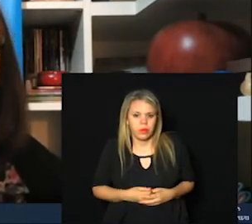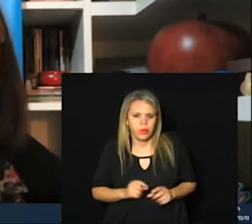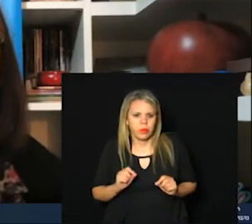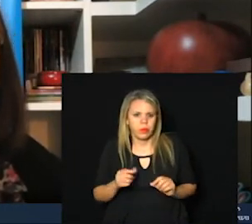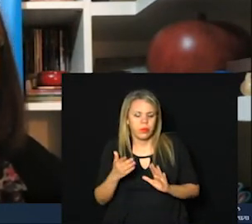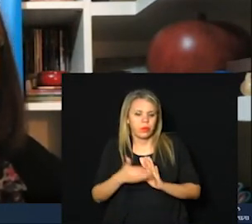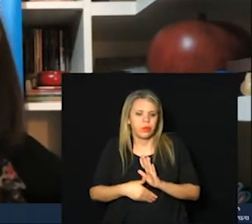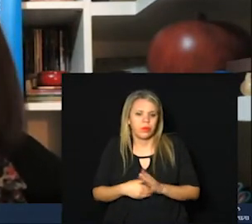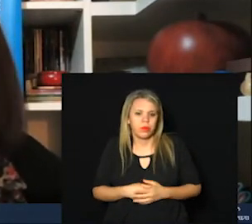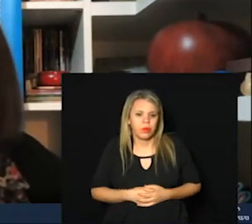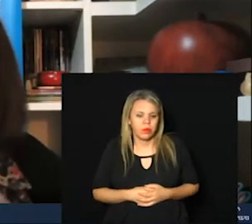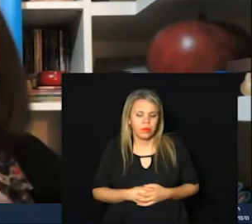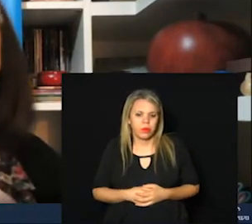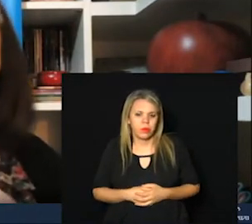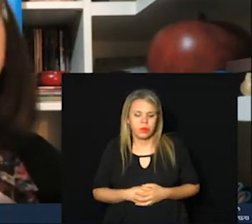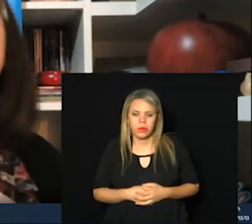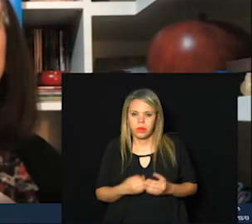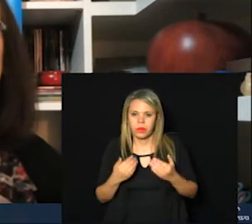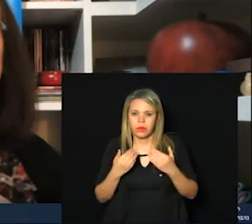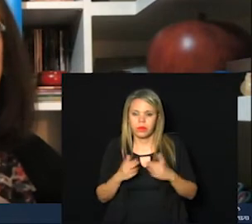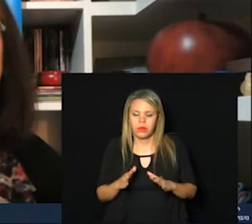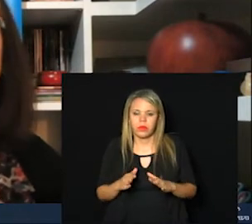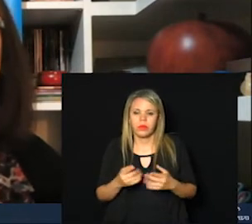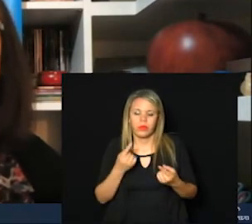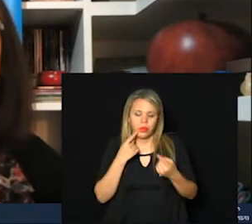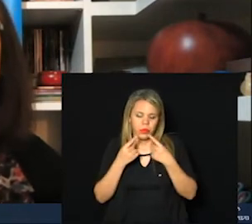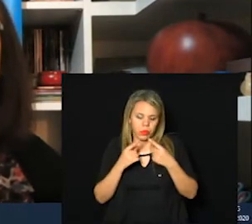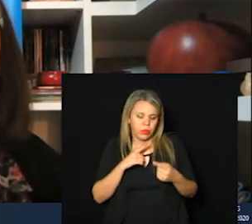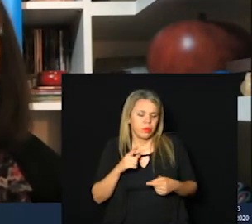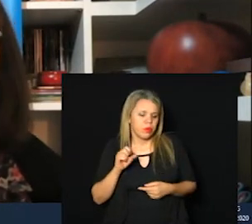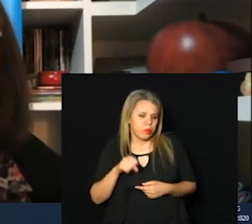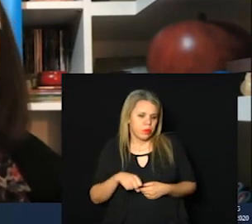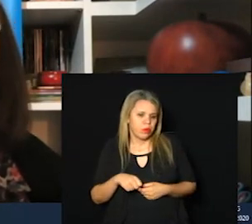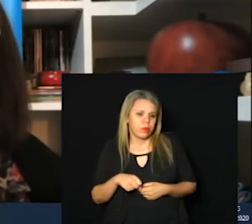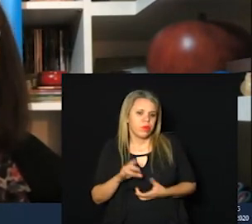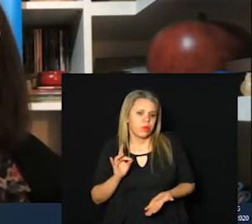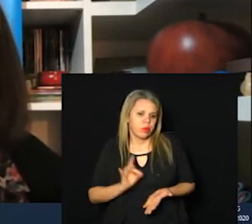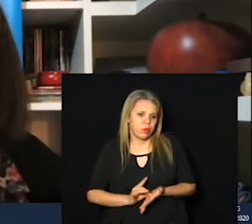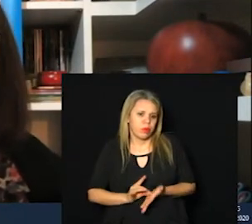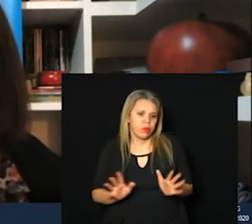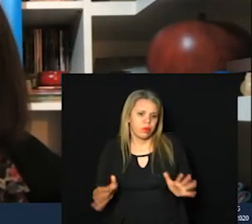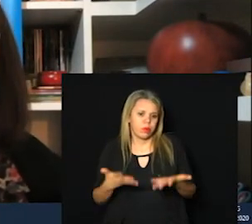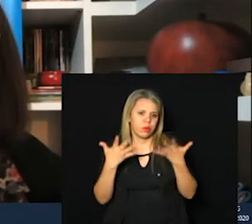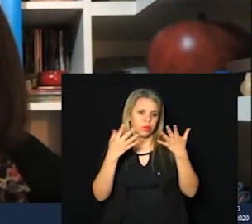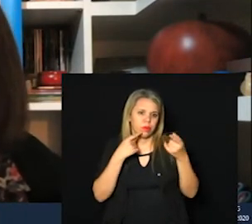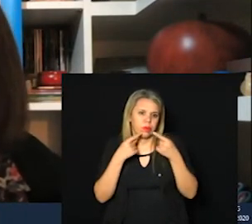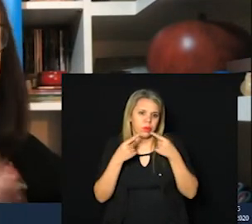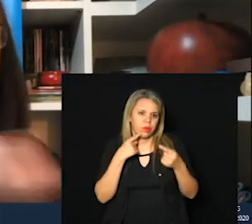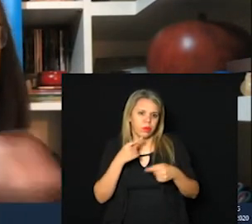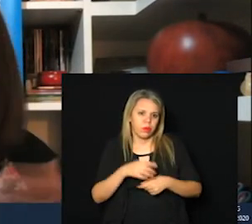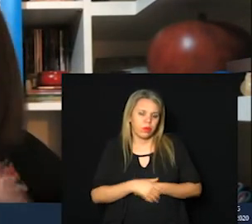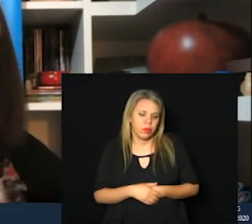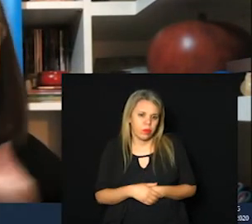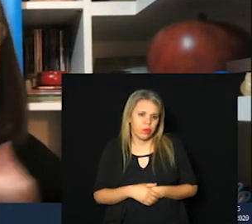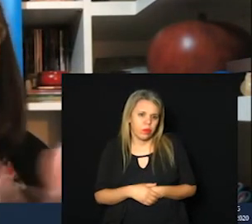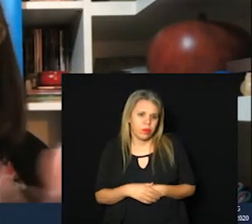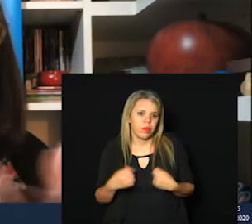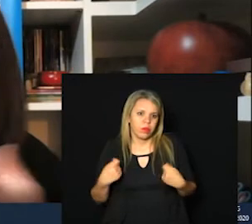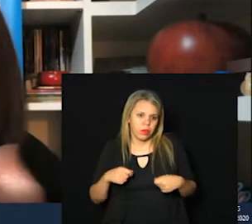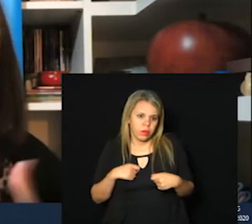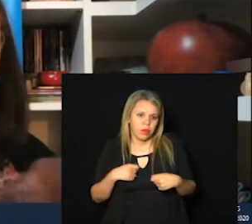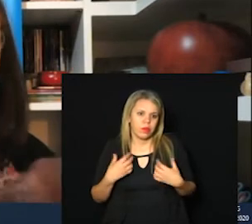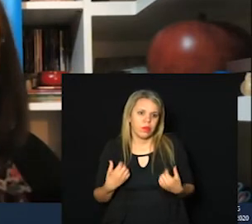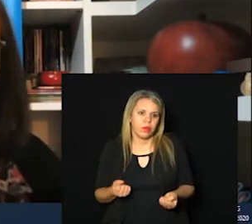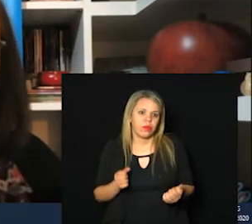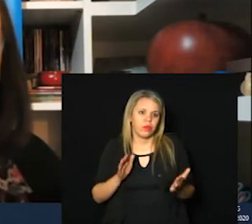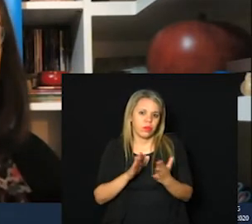prova que a disposição para o diálogo é o que, de fato, promove o diálogo. Ninguém precisa estar frente a